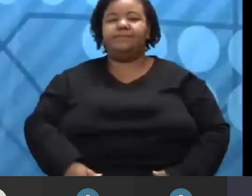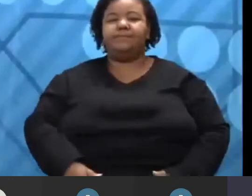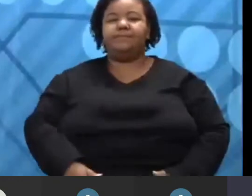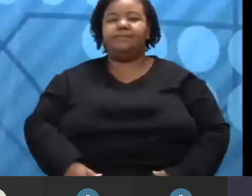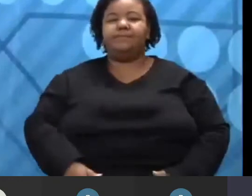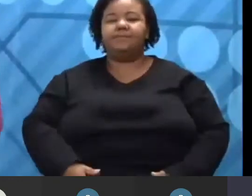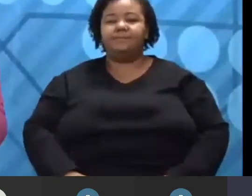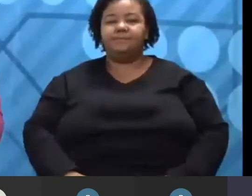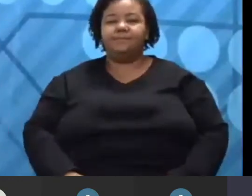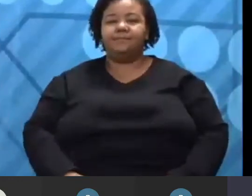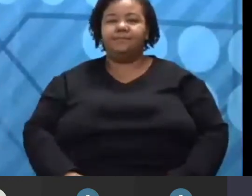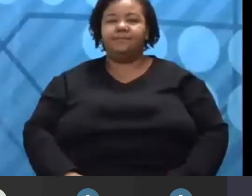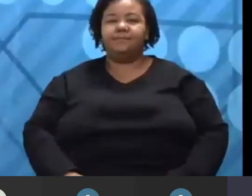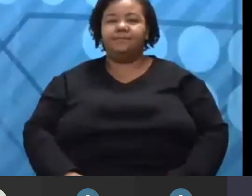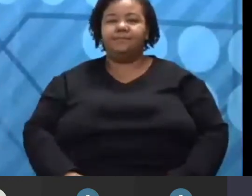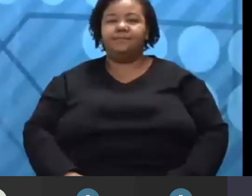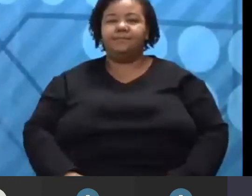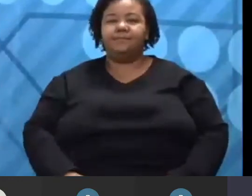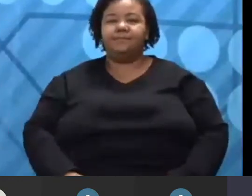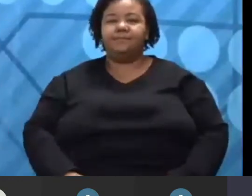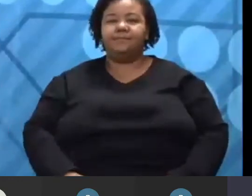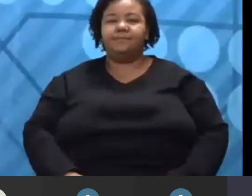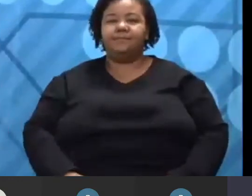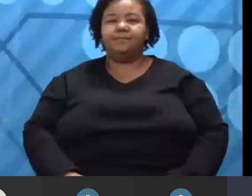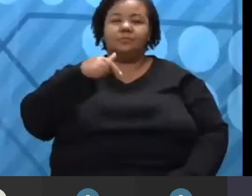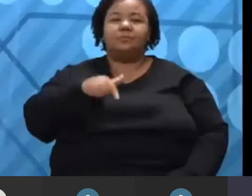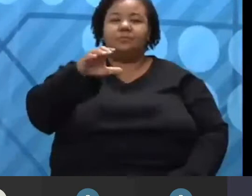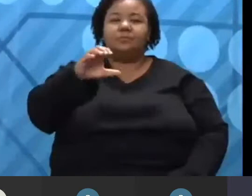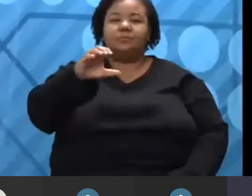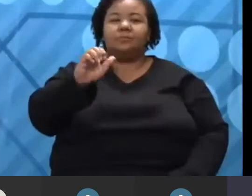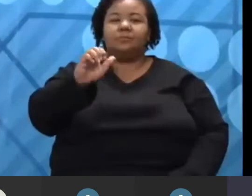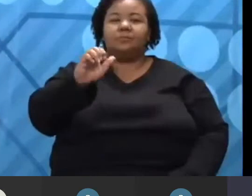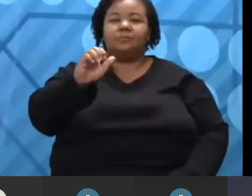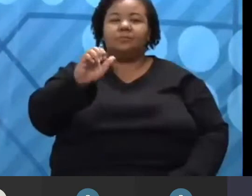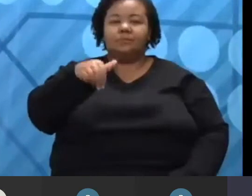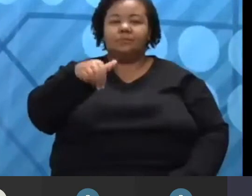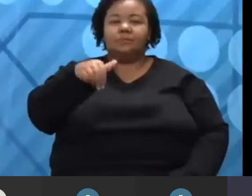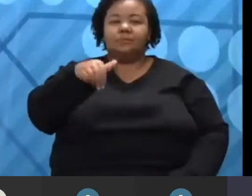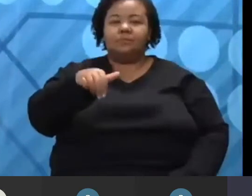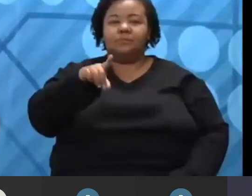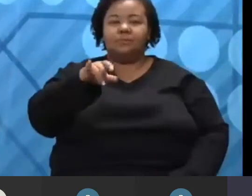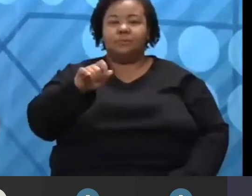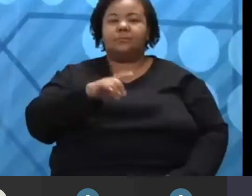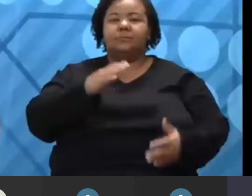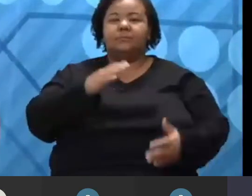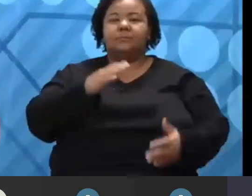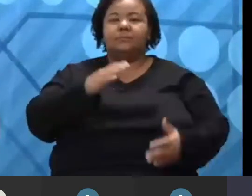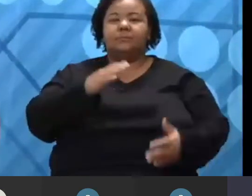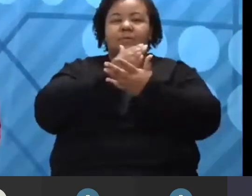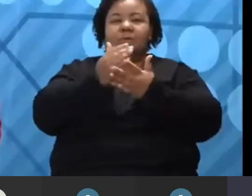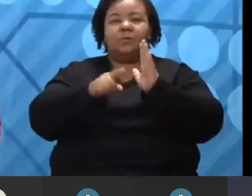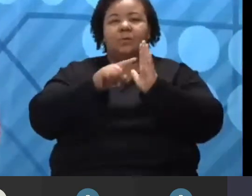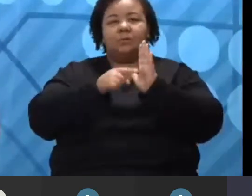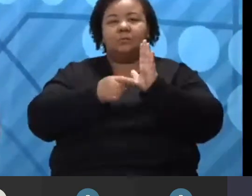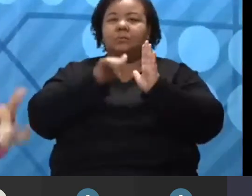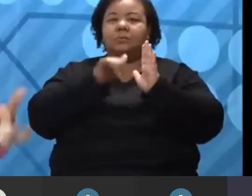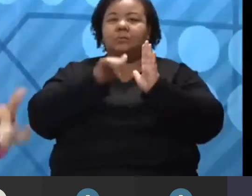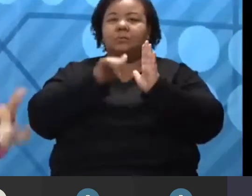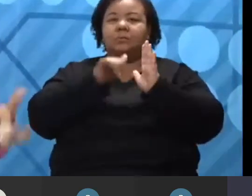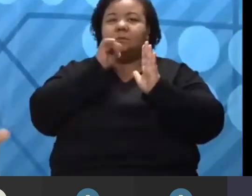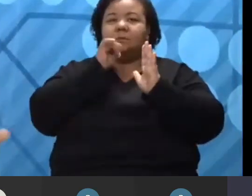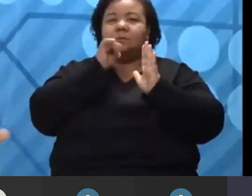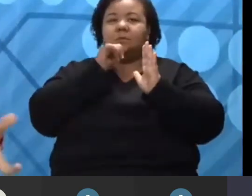Então, nós temos a Cândida. A Cândida, ela vai causar alguns tipos de infecções no nosso organismo, como, por exemplo, a candidíase